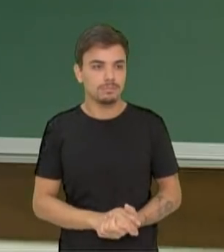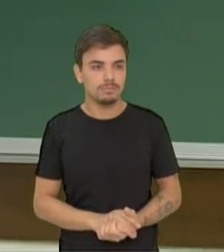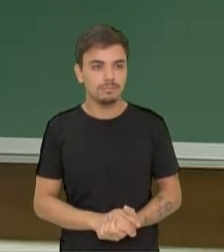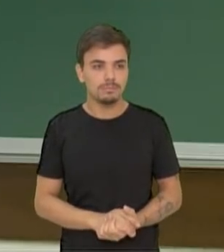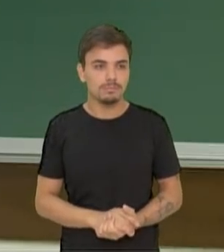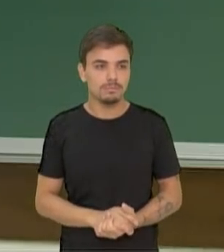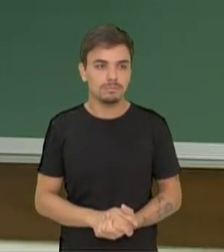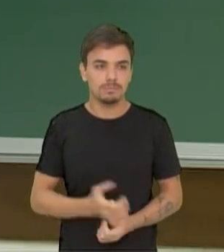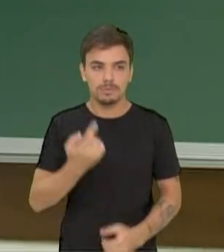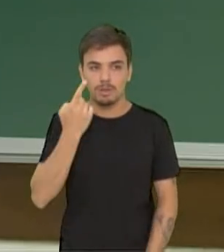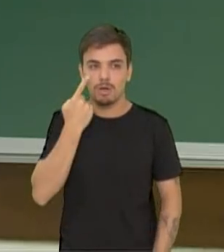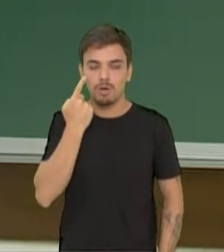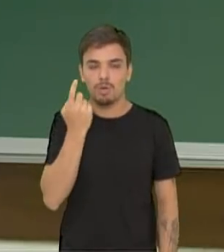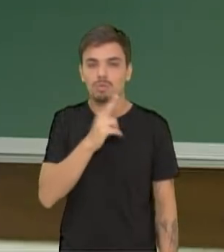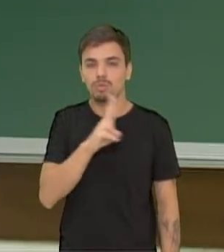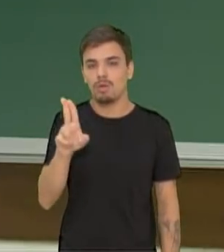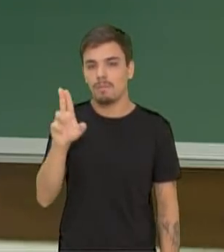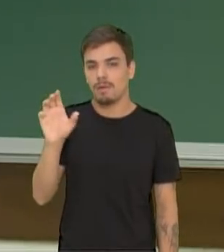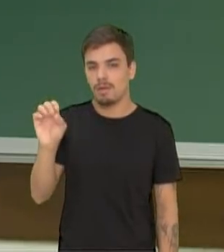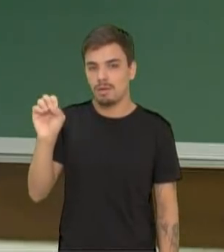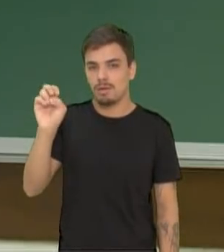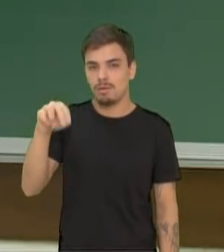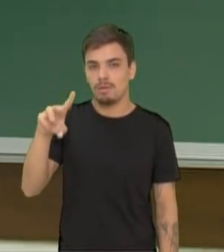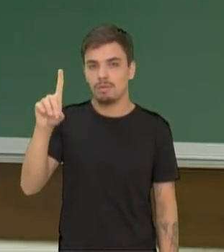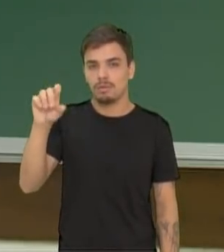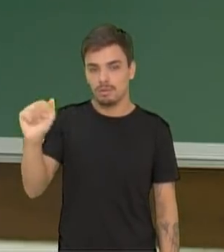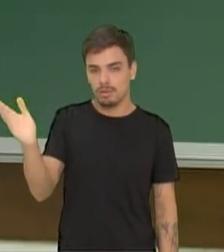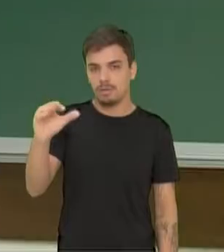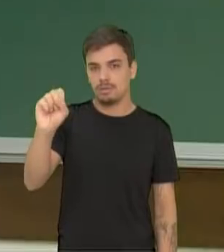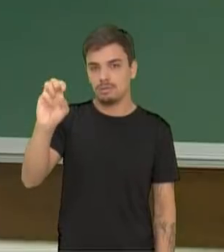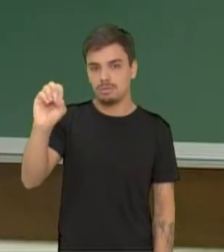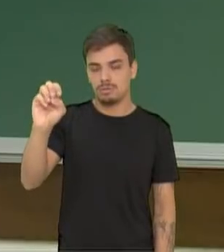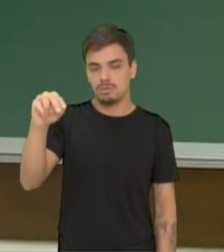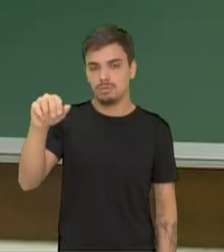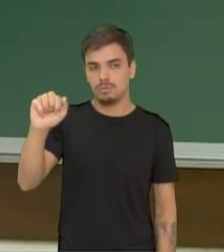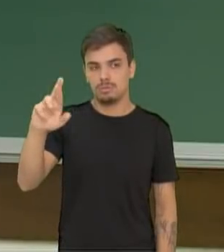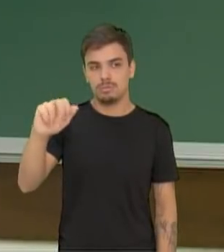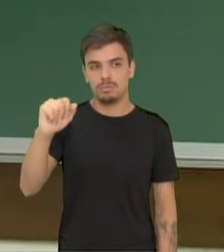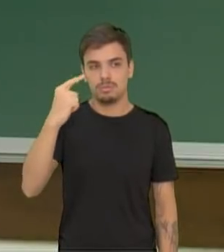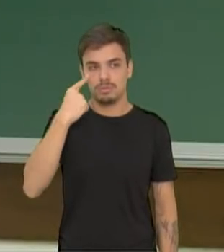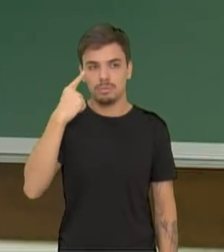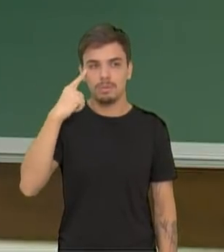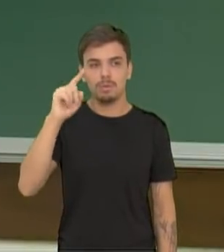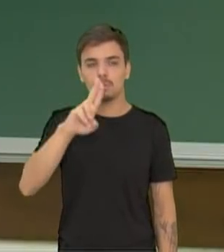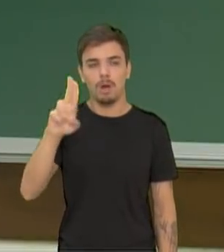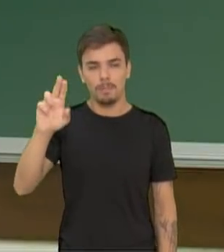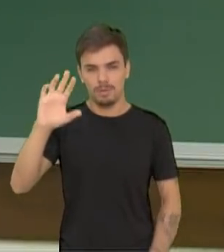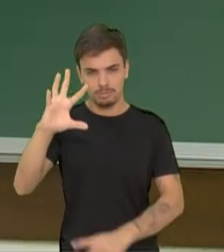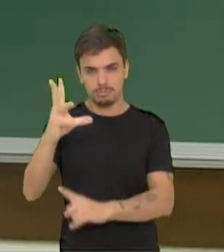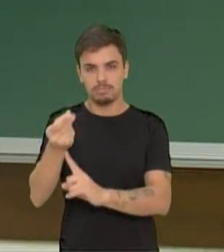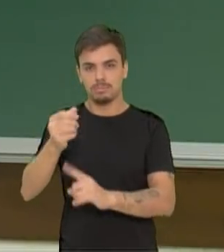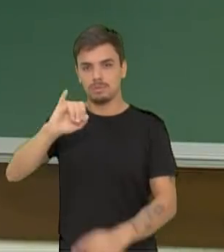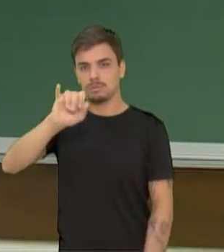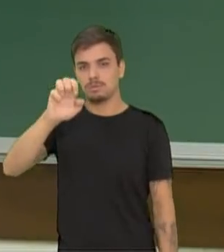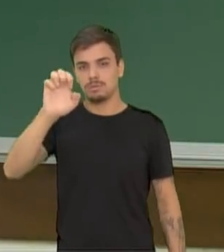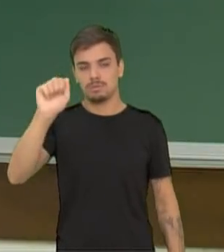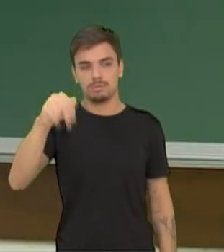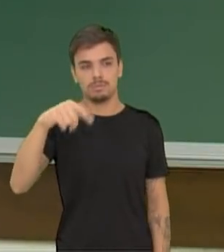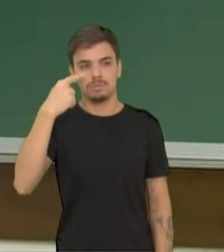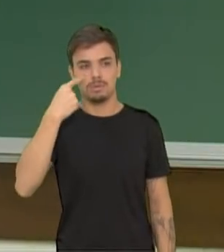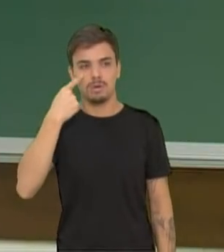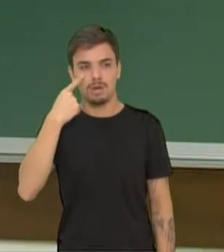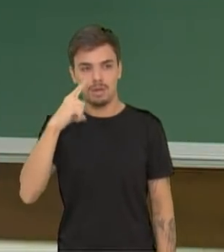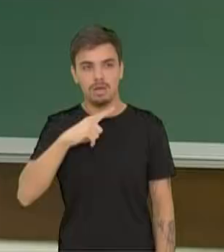chama Onda Sonora e é do artista Jean Shin. É uma escultura de discos de 78